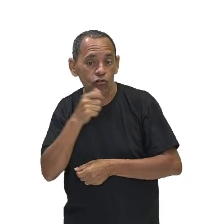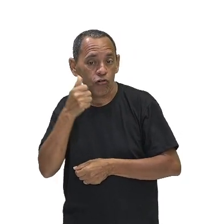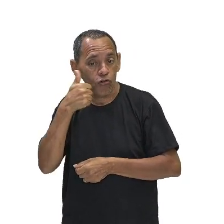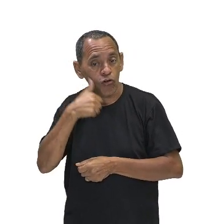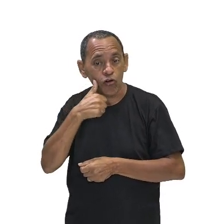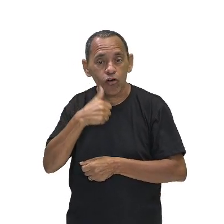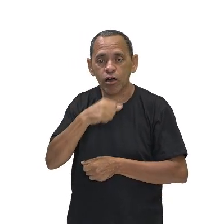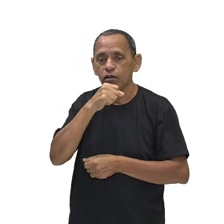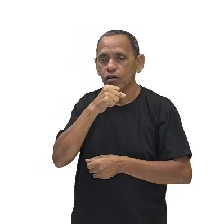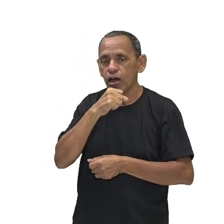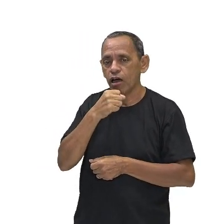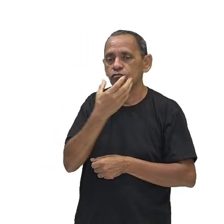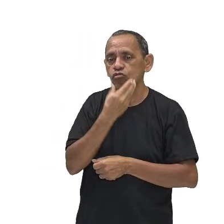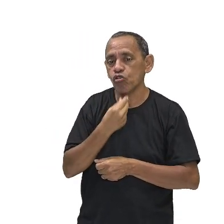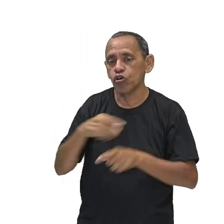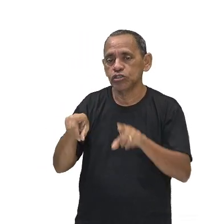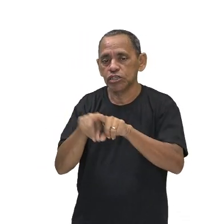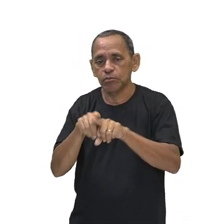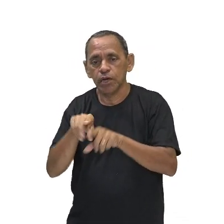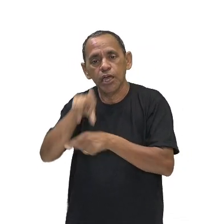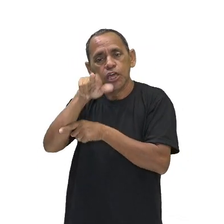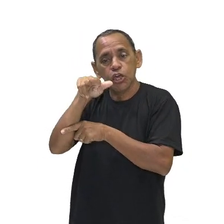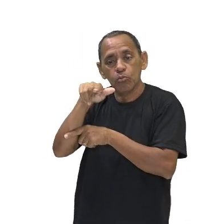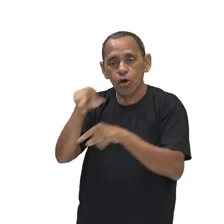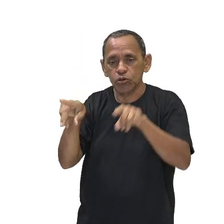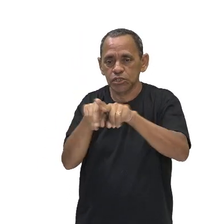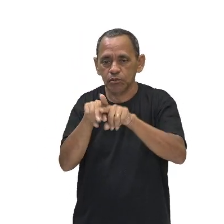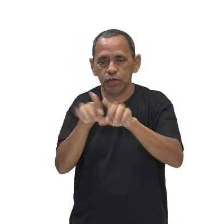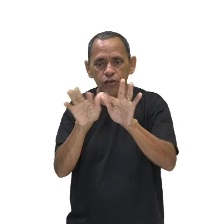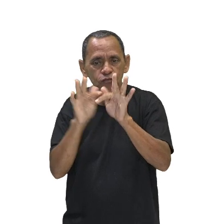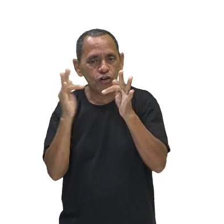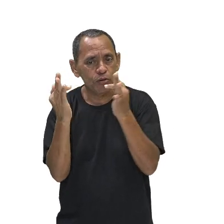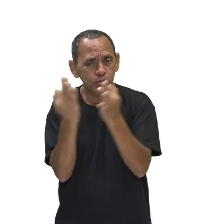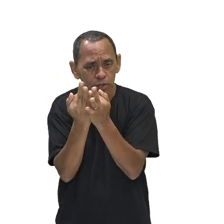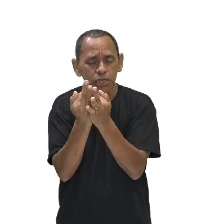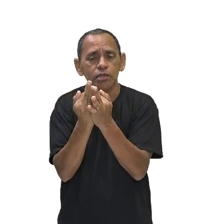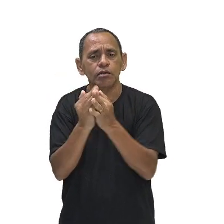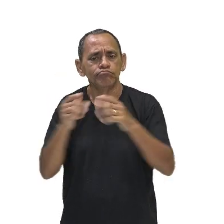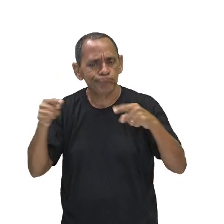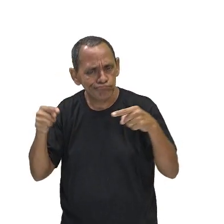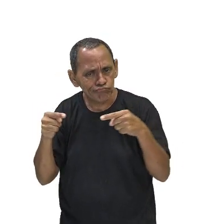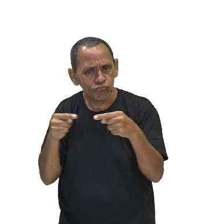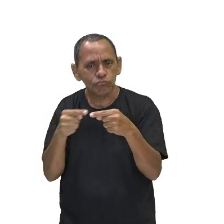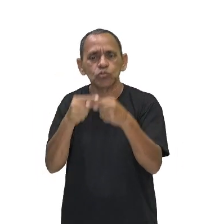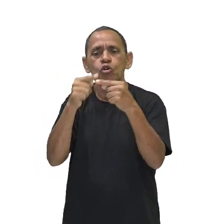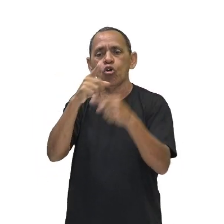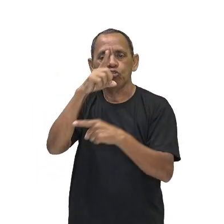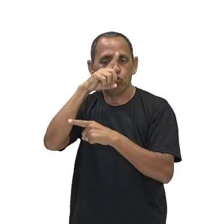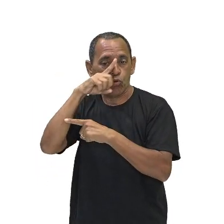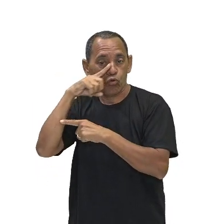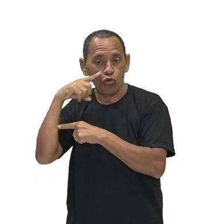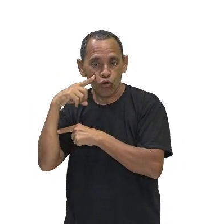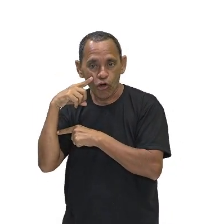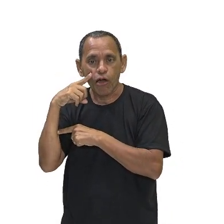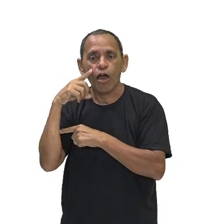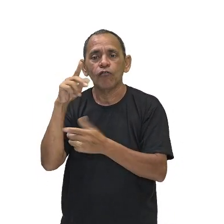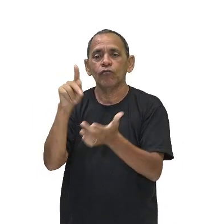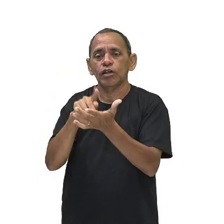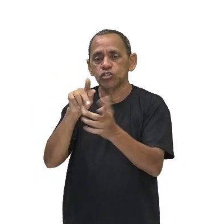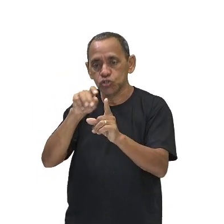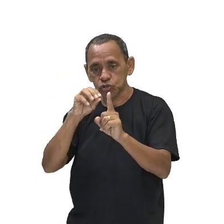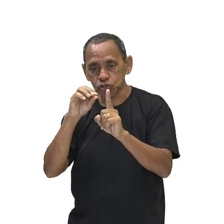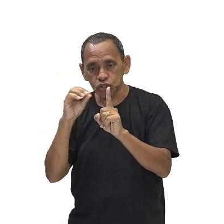tem que conviver. Percebem que a relação de parentesco, de acordo com Durkheim, é um fato social. E